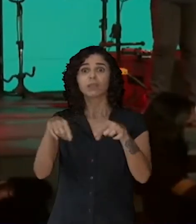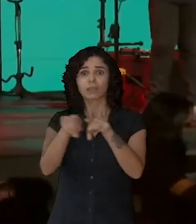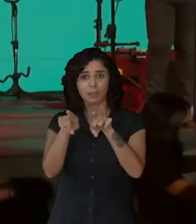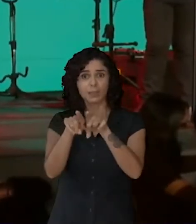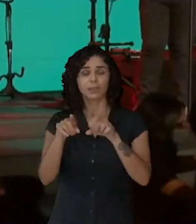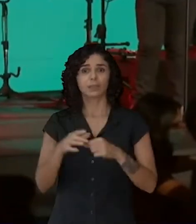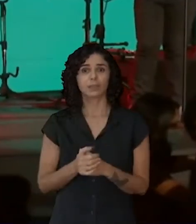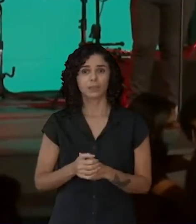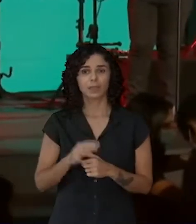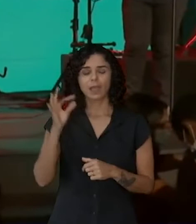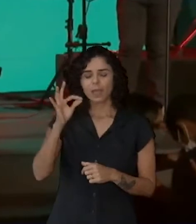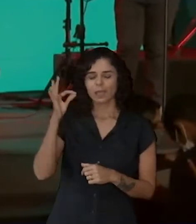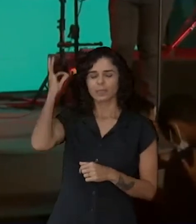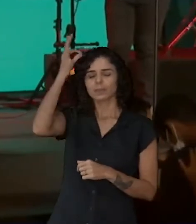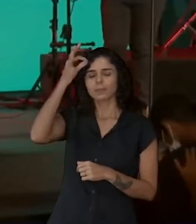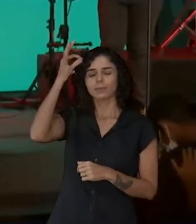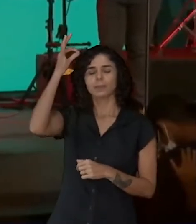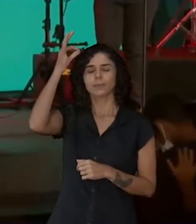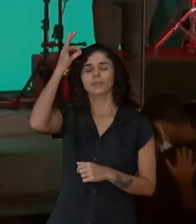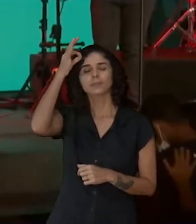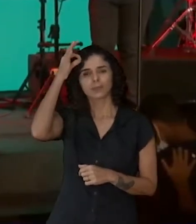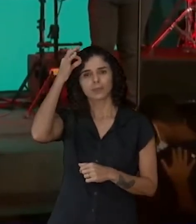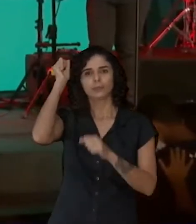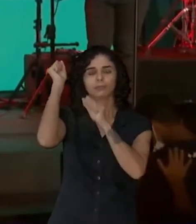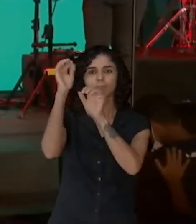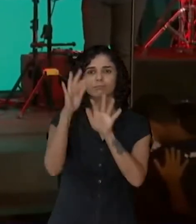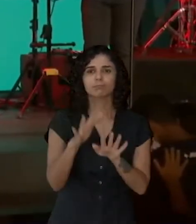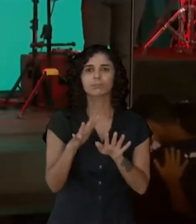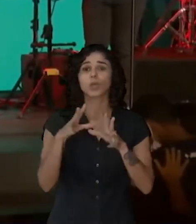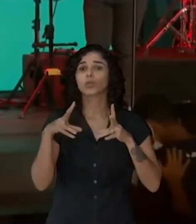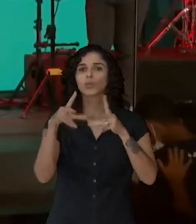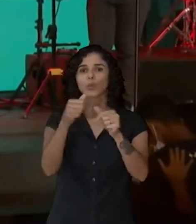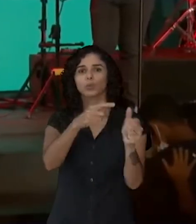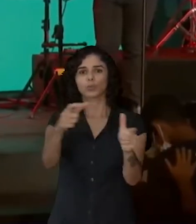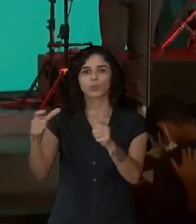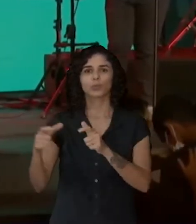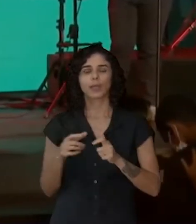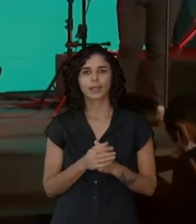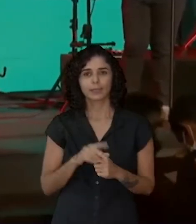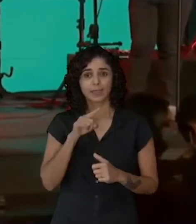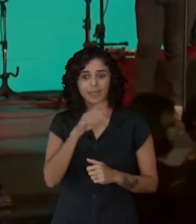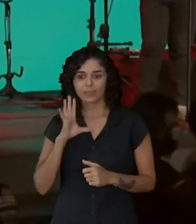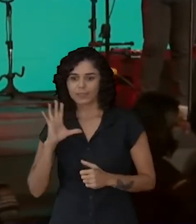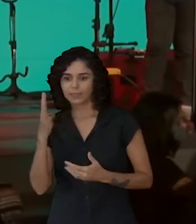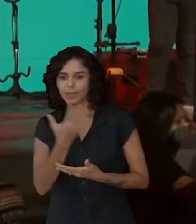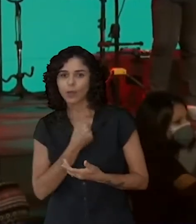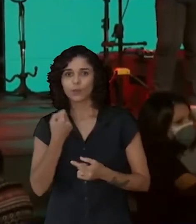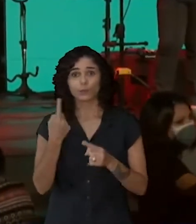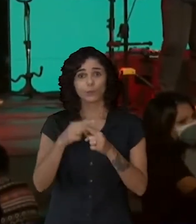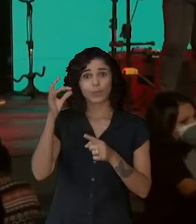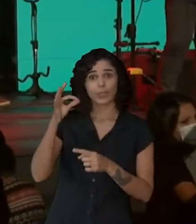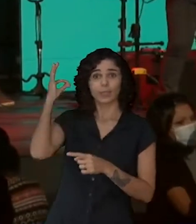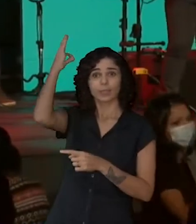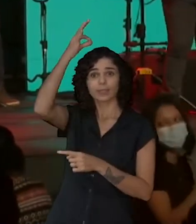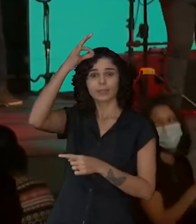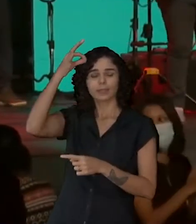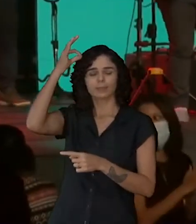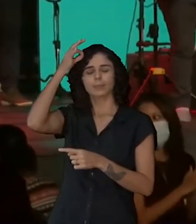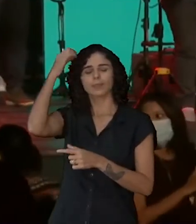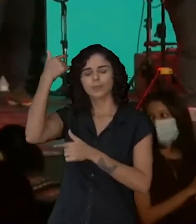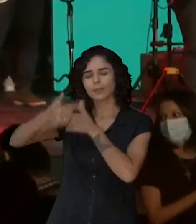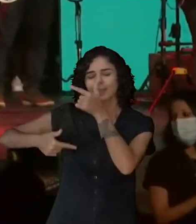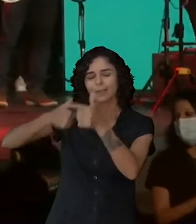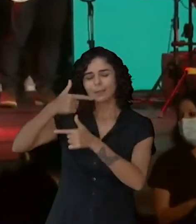Eles só são salvos porque o Senhor convenceu eles do pecado, da justiça e do juízo. Então o Senhor tratou na vida